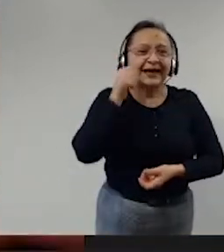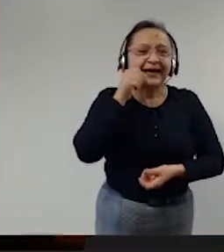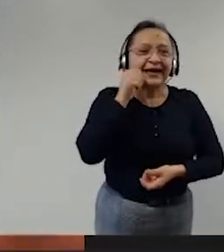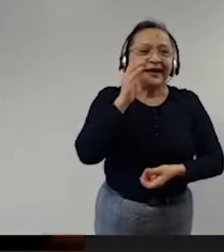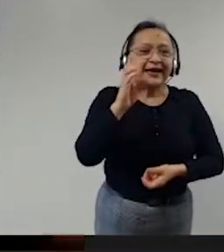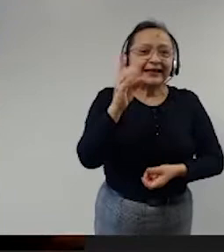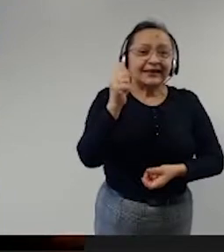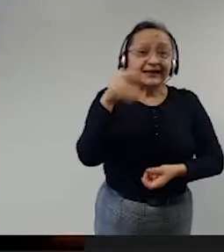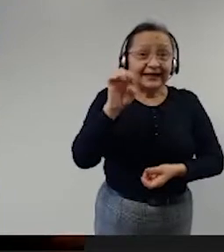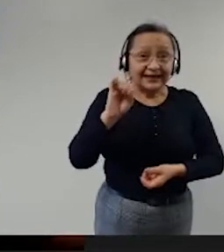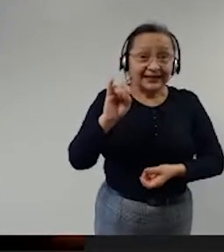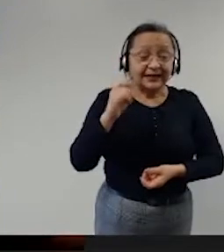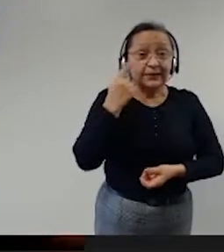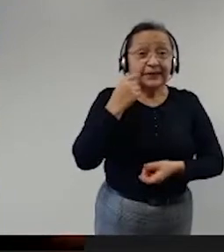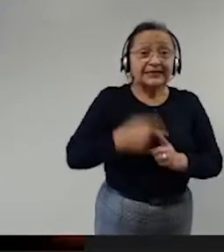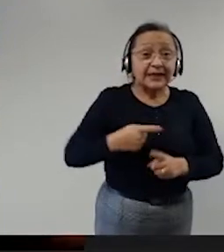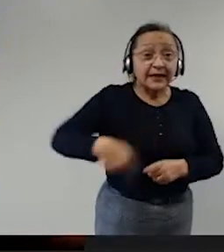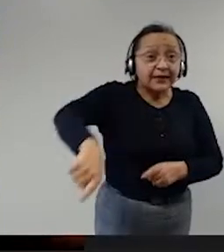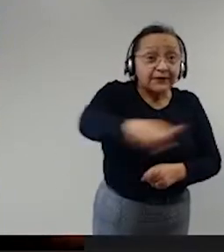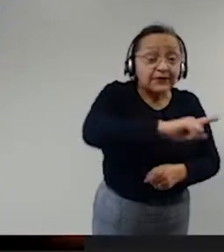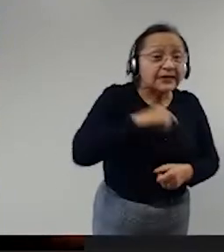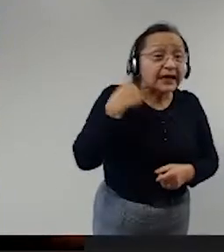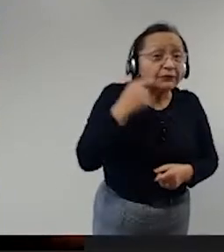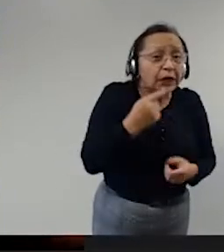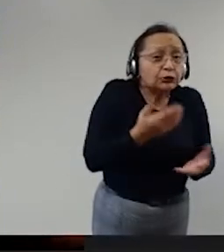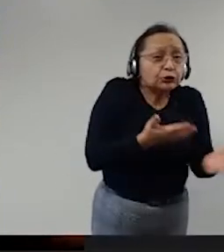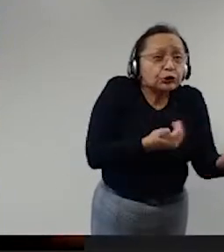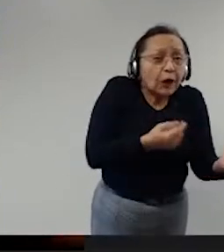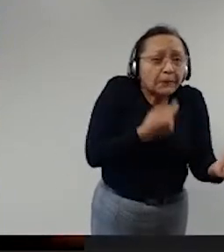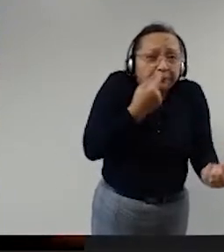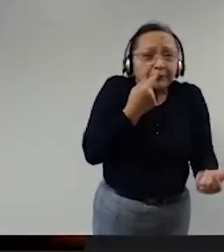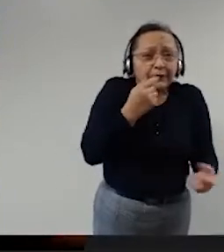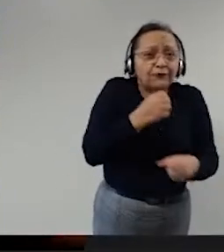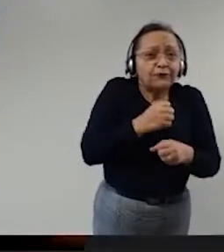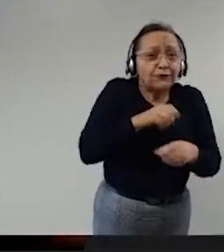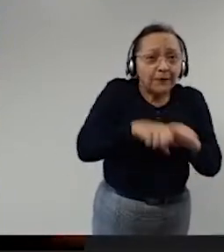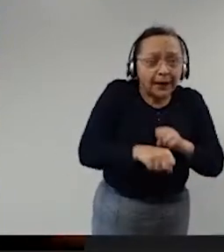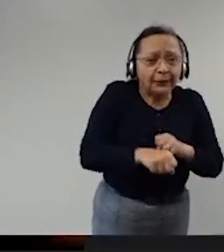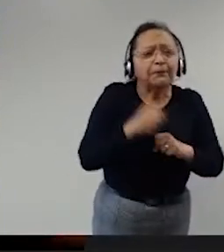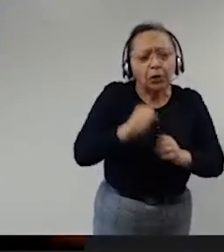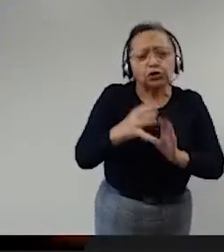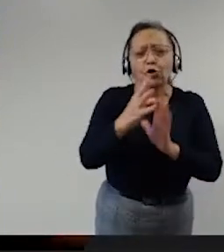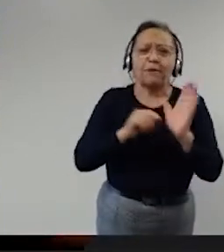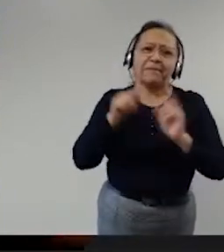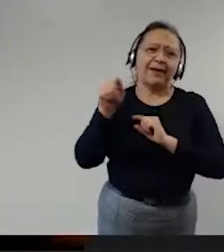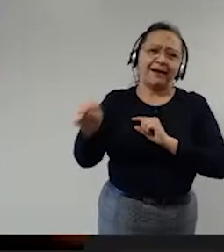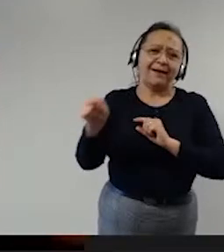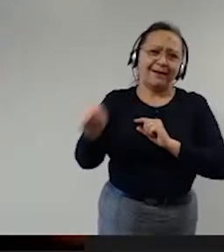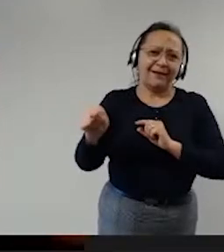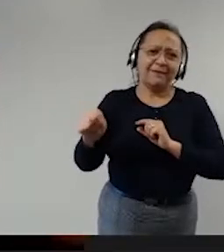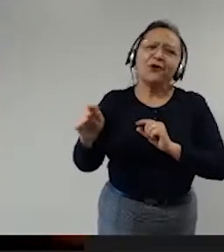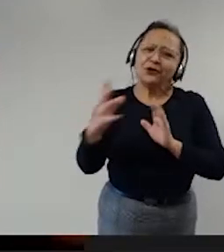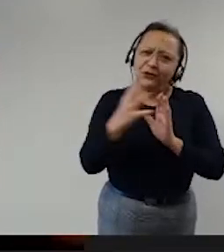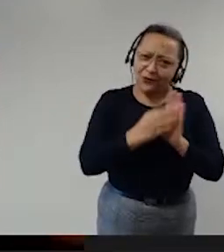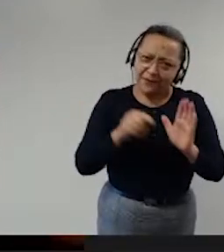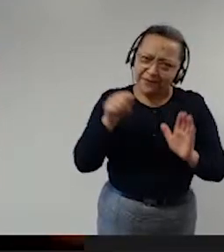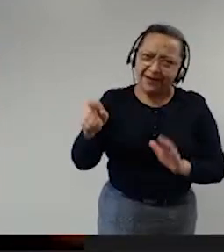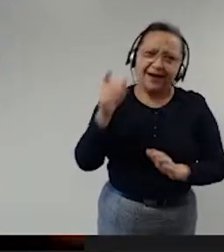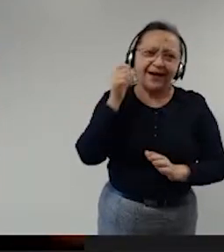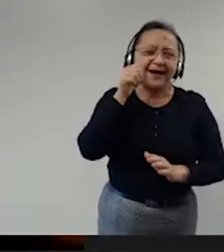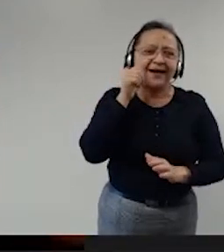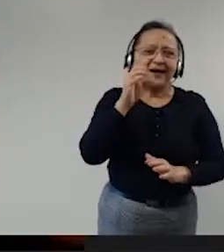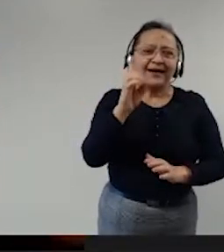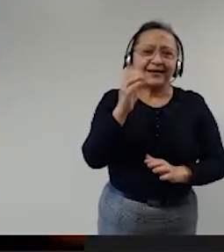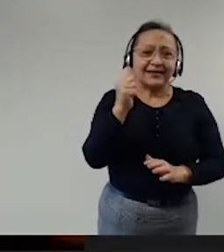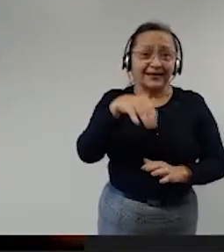ter um exemplo, pode seguir o exemplo da Daniela Teixeira, que ela é uma grande advogada nova, extremamente nova, mas